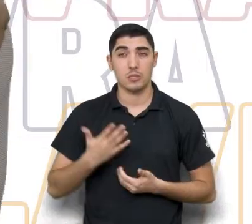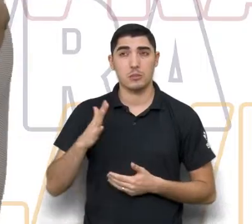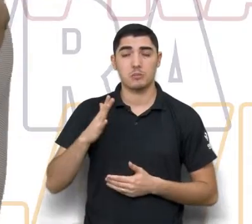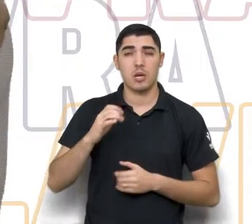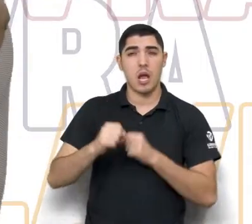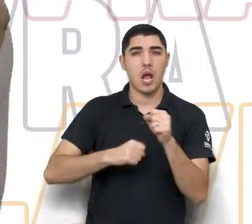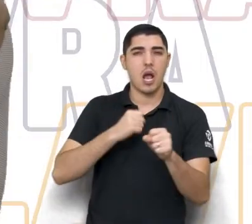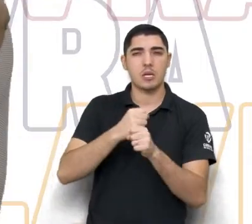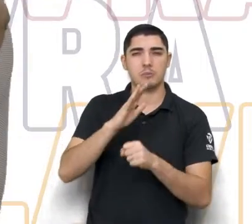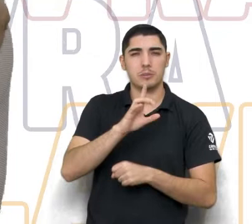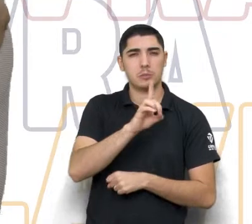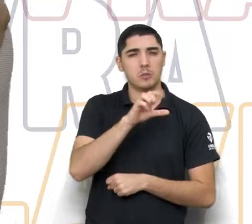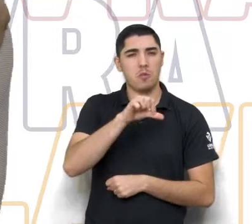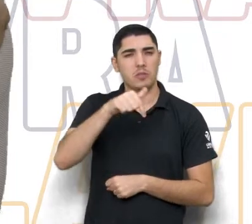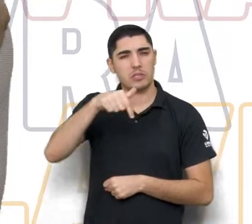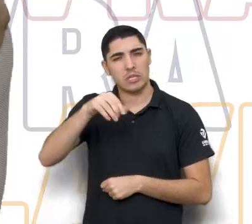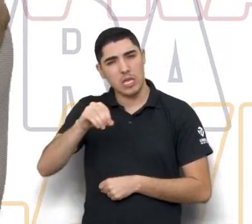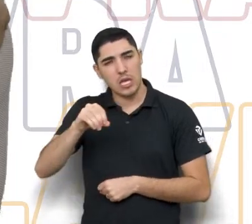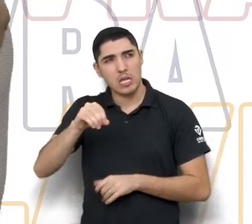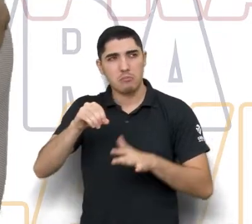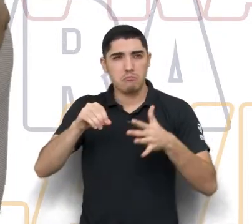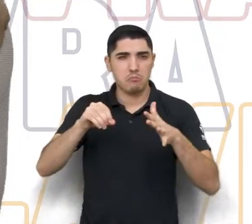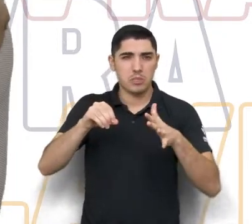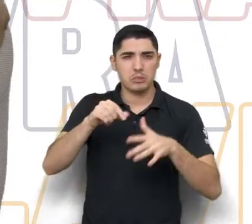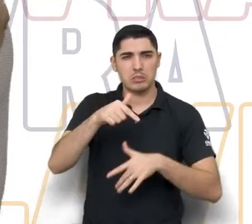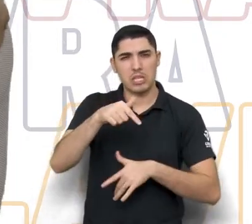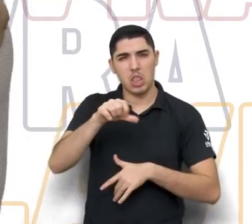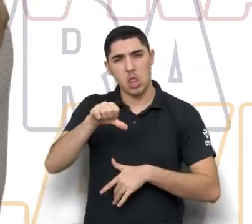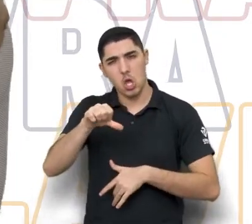No final dos anos 70,